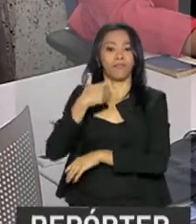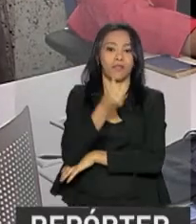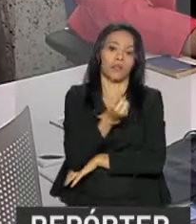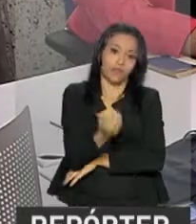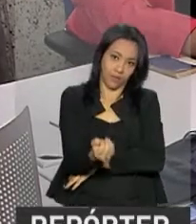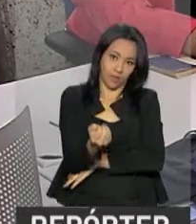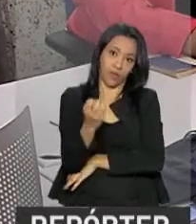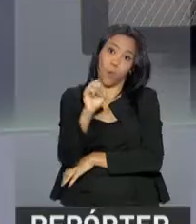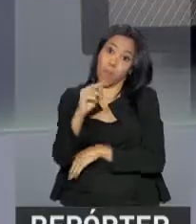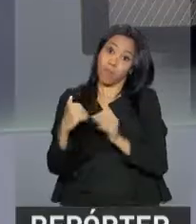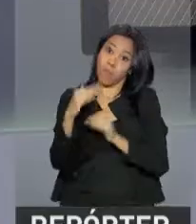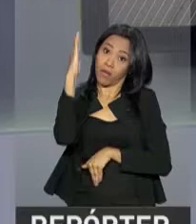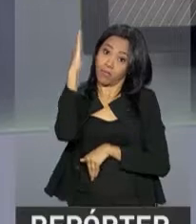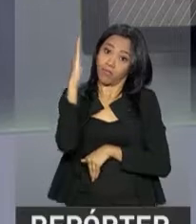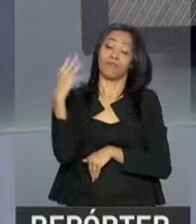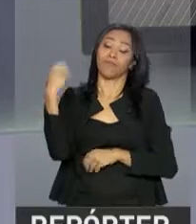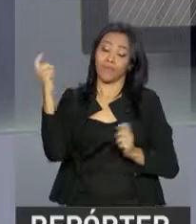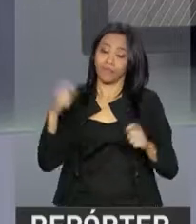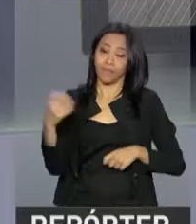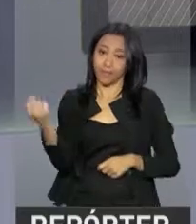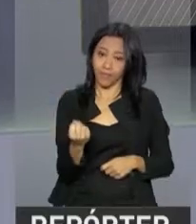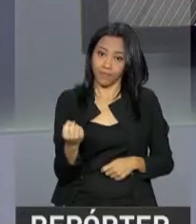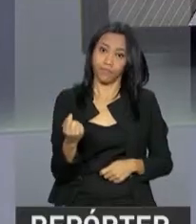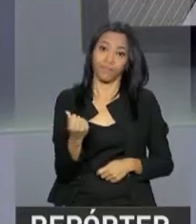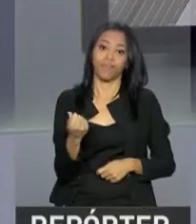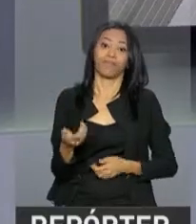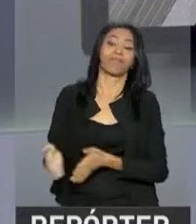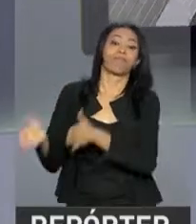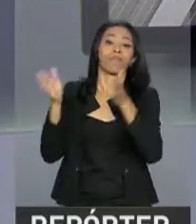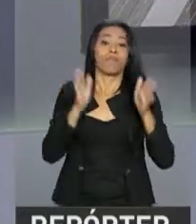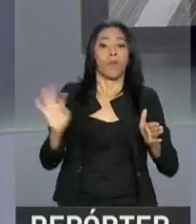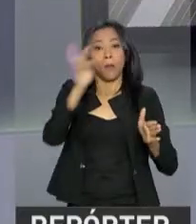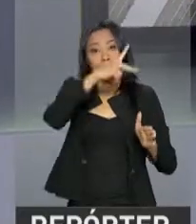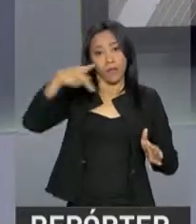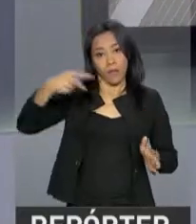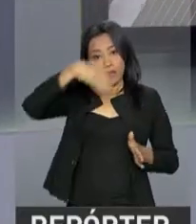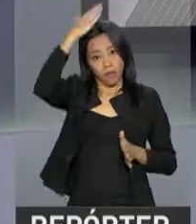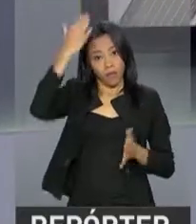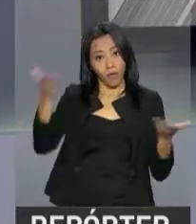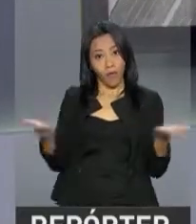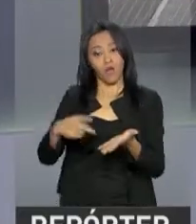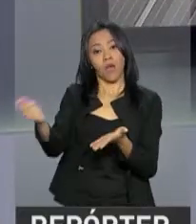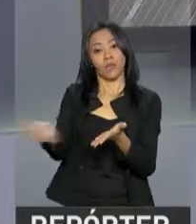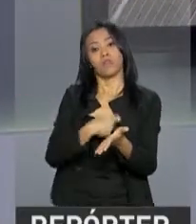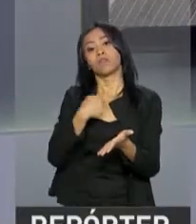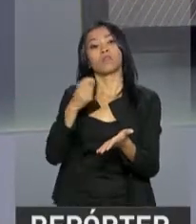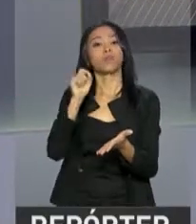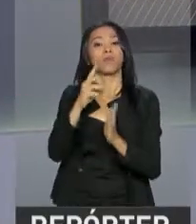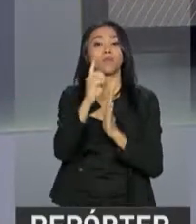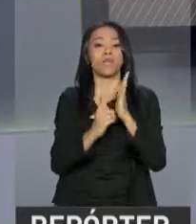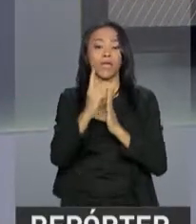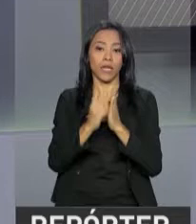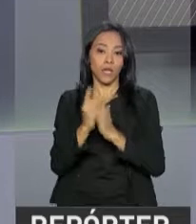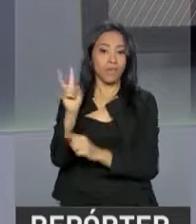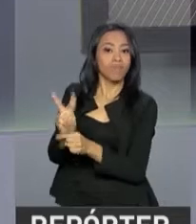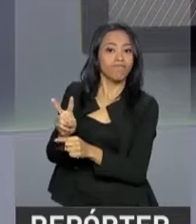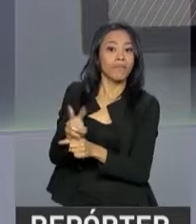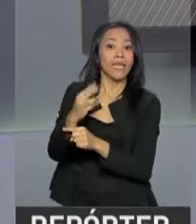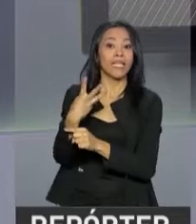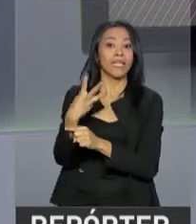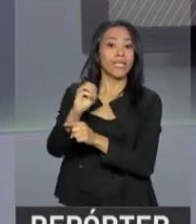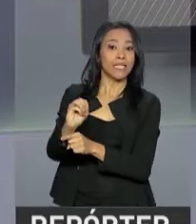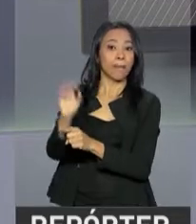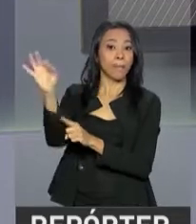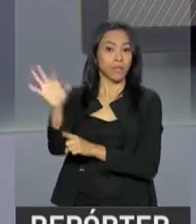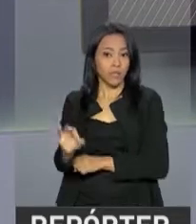ou mais o presidente michel temer assina hoje um decreto que reserva 30% das vagas de estágio no